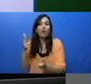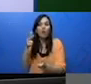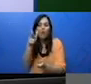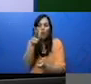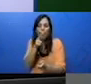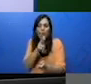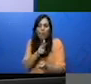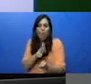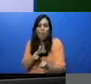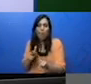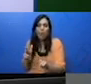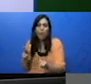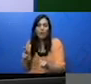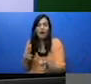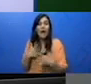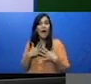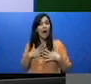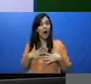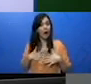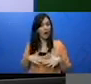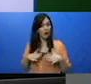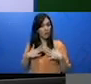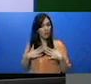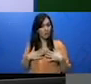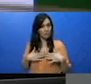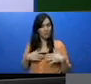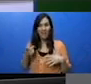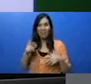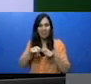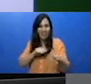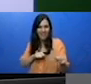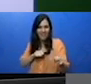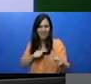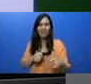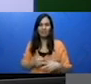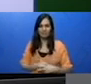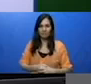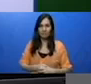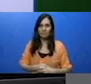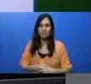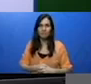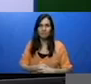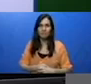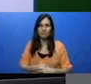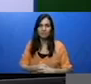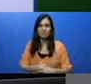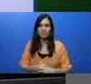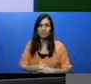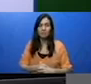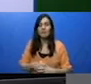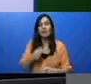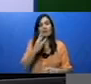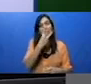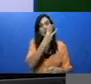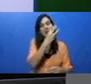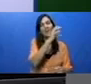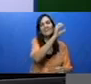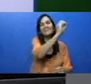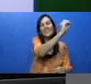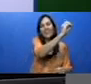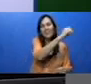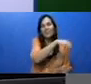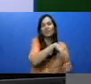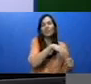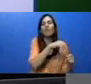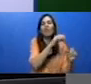ó, com bastante cuidado, certo? Reparem que aparece, olha, 3 fichas do 0, 3 do